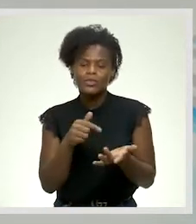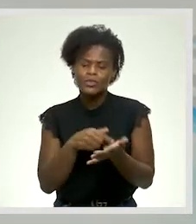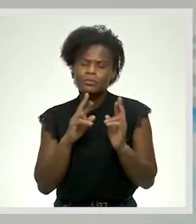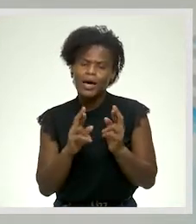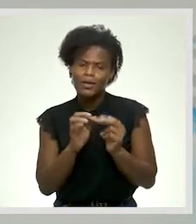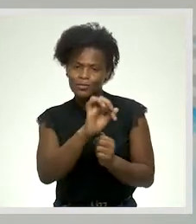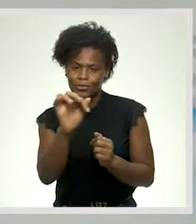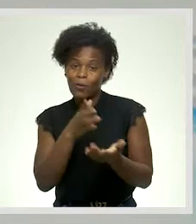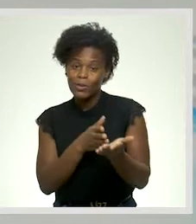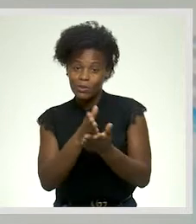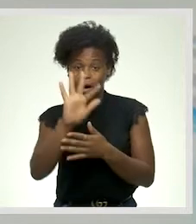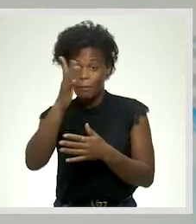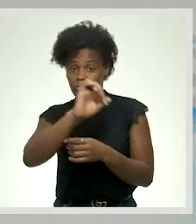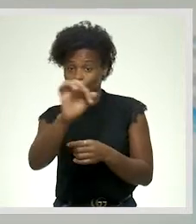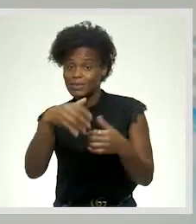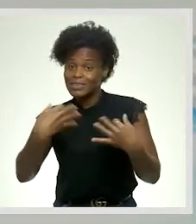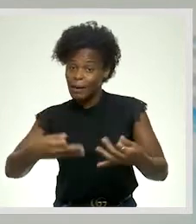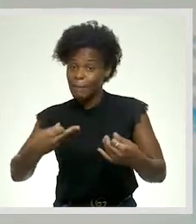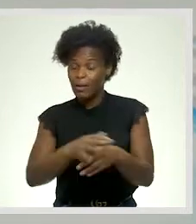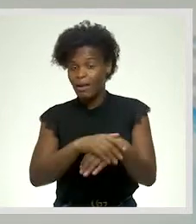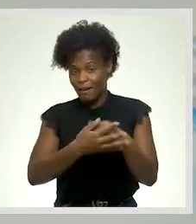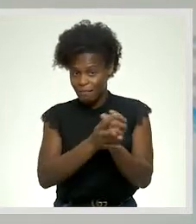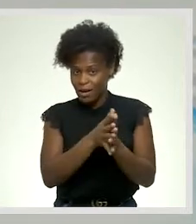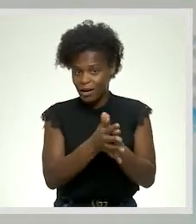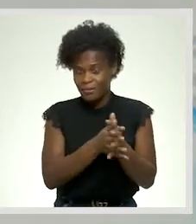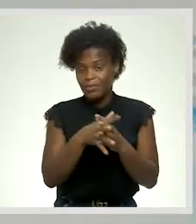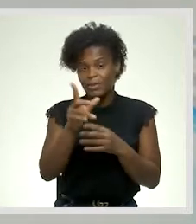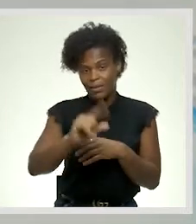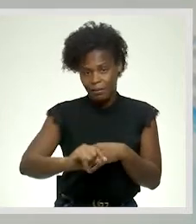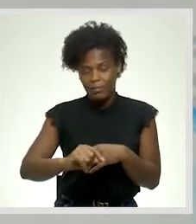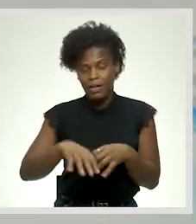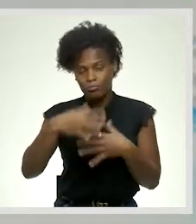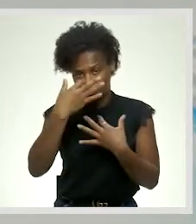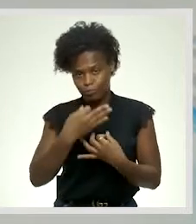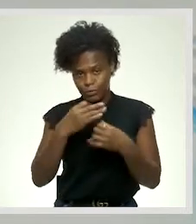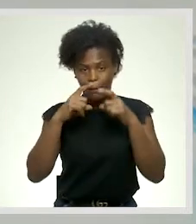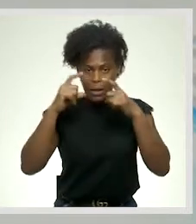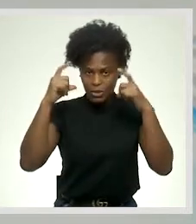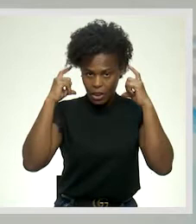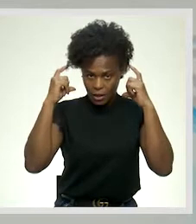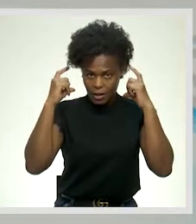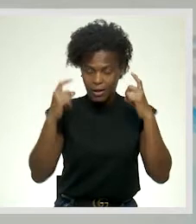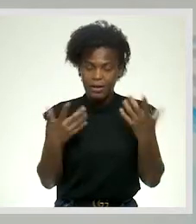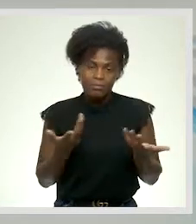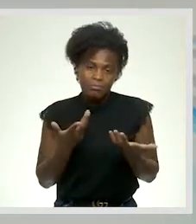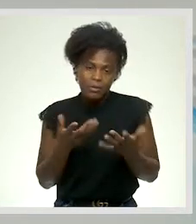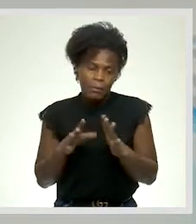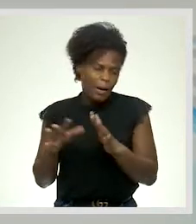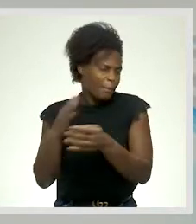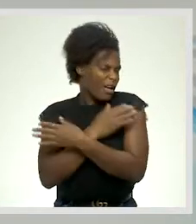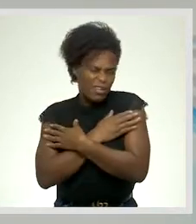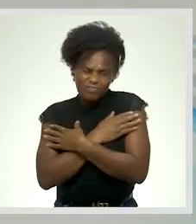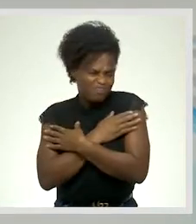que continue a lavar sempre as mãos e também utilizar corretamente a máscara, evitar